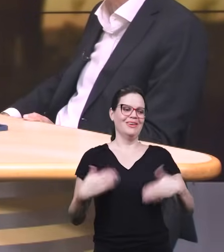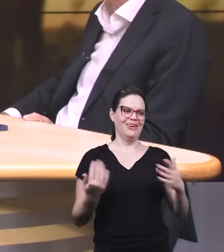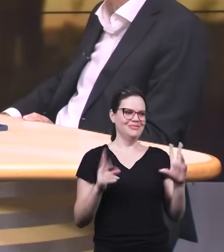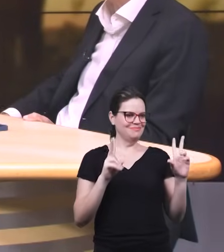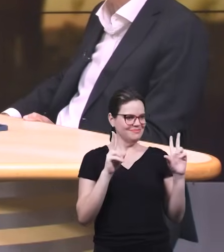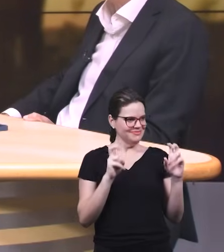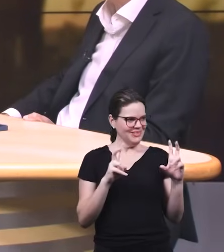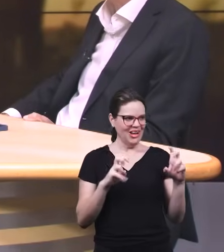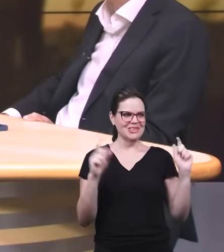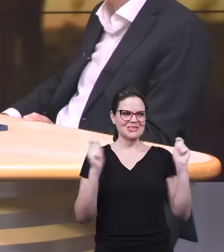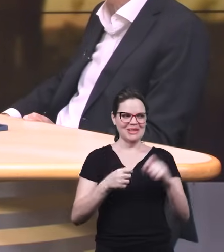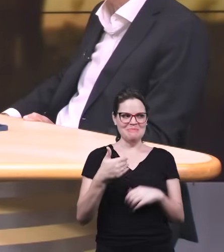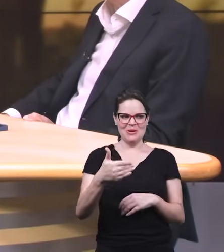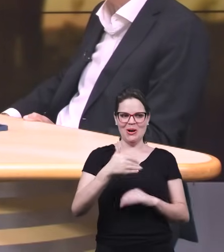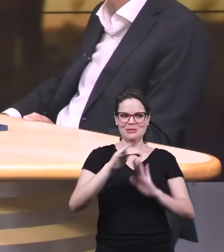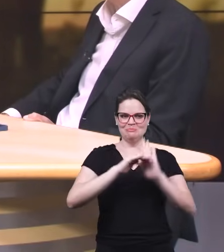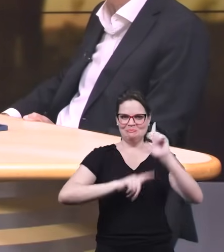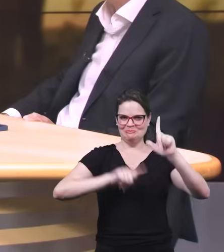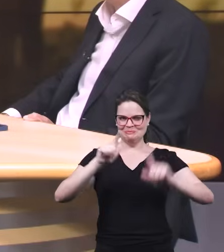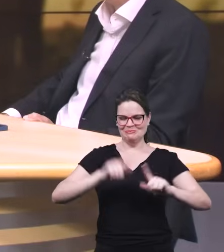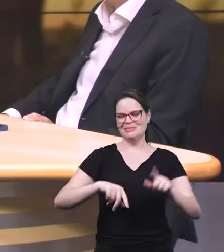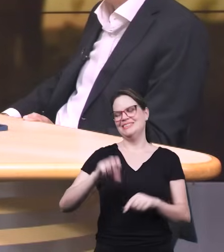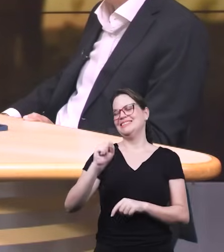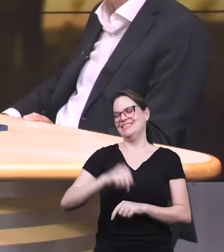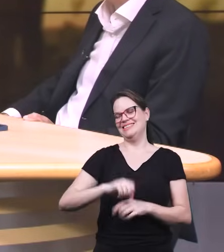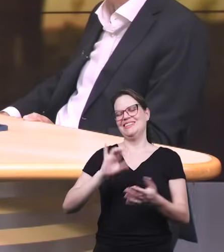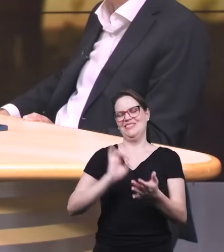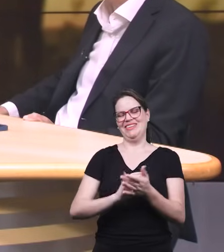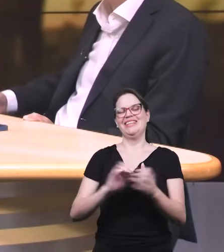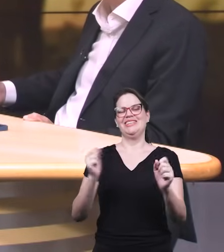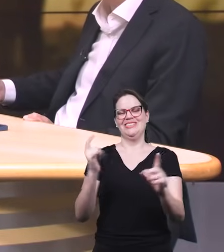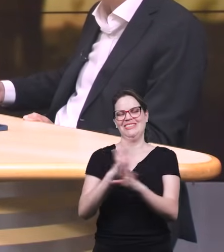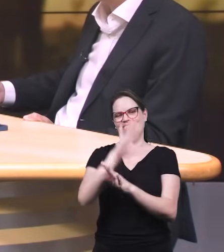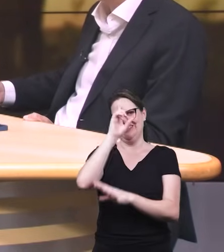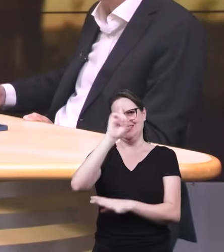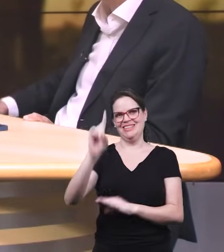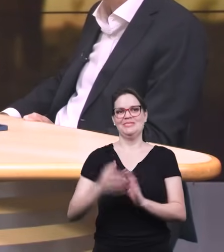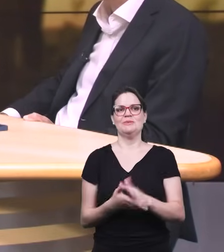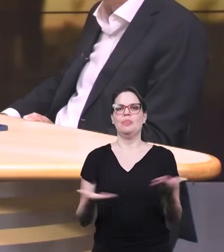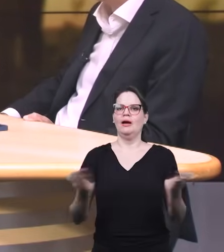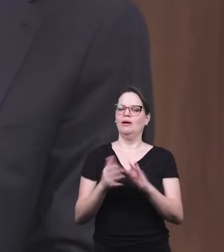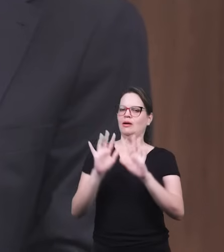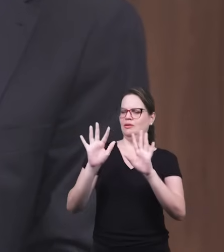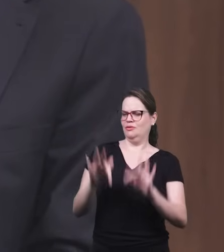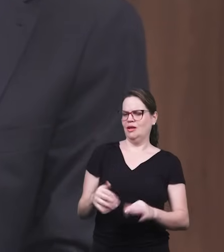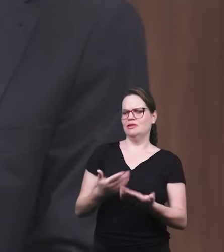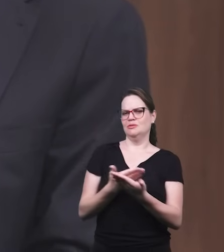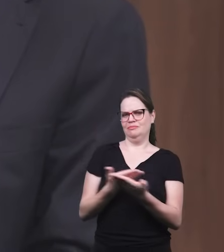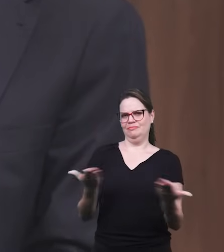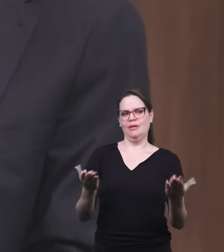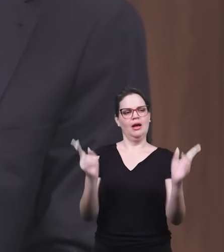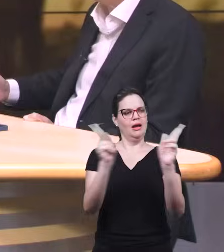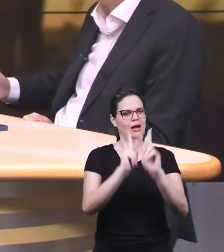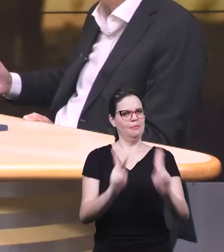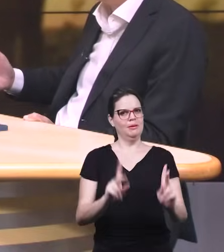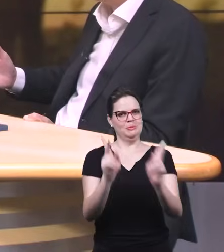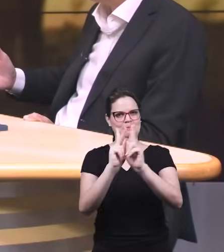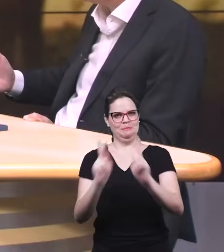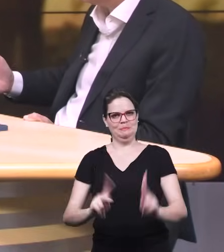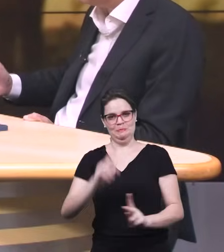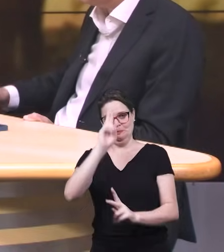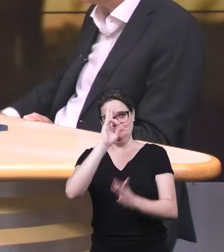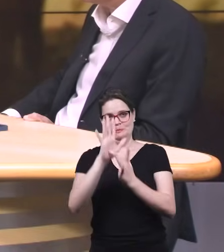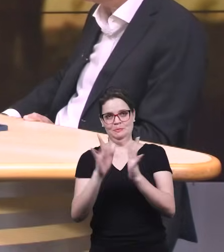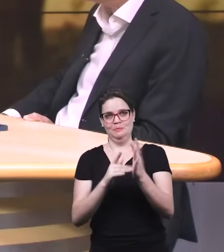esse assunto daria um outro programa. Glória a Deus. Tão bom que é. Verdade. Glória a Deus. Estamos chegando ao fim do nosso programa. Douglas, a paz do Senhor. A paz do